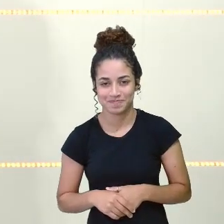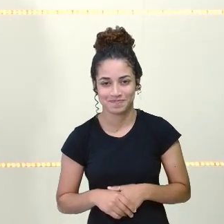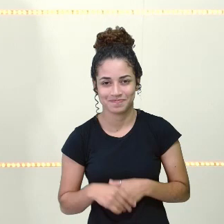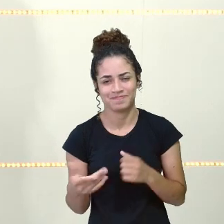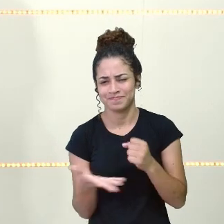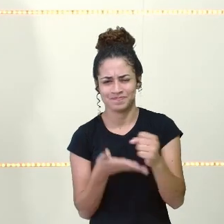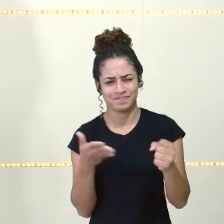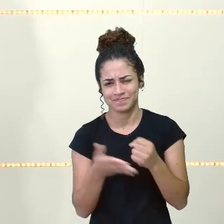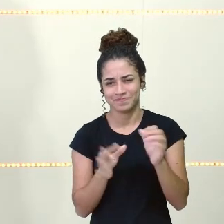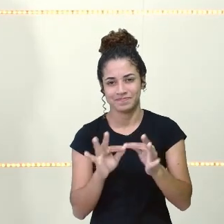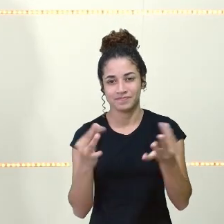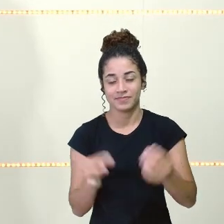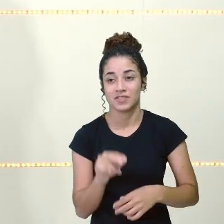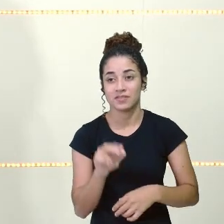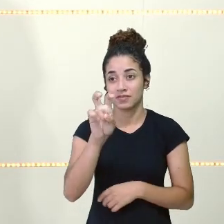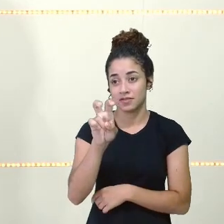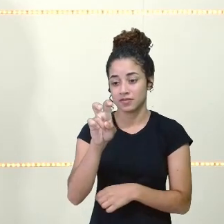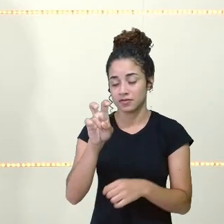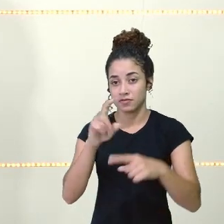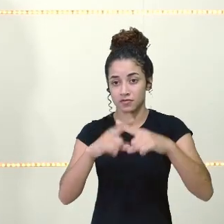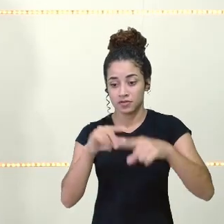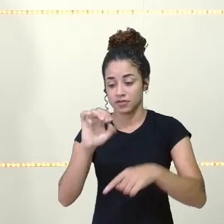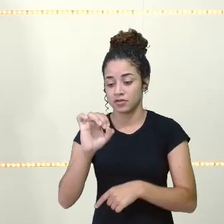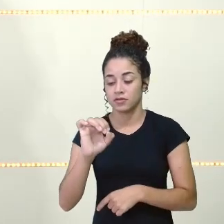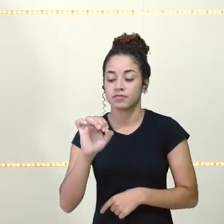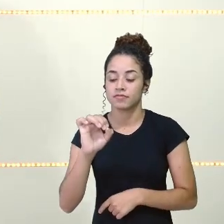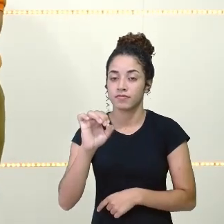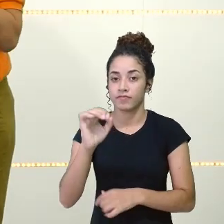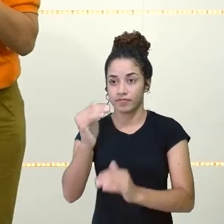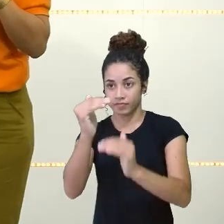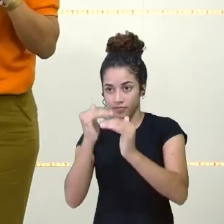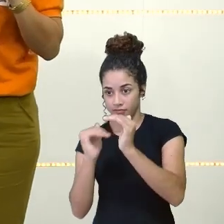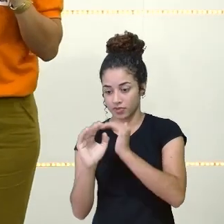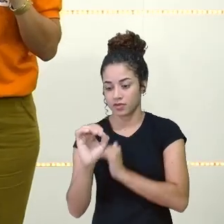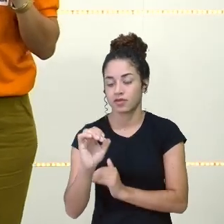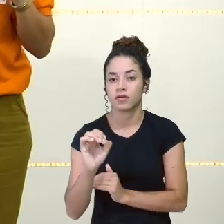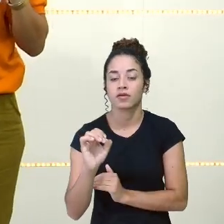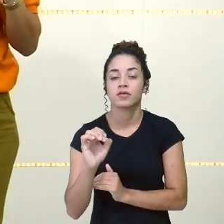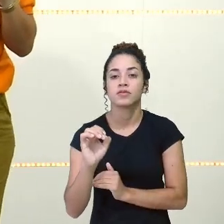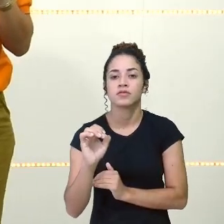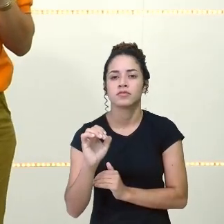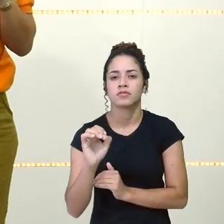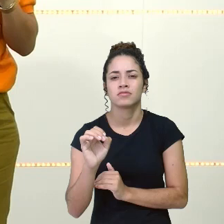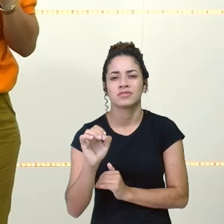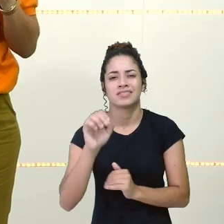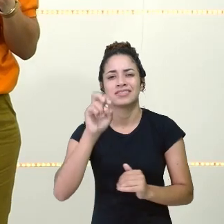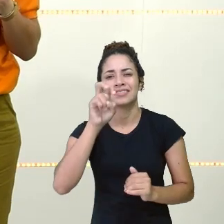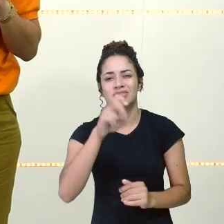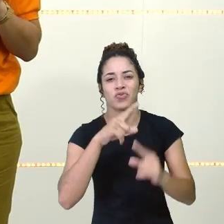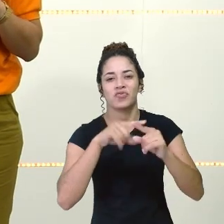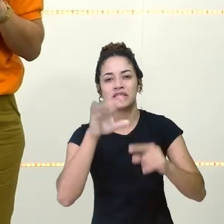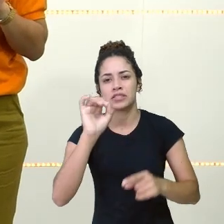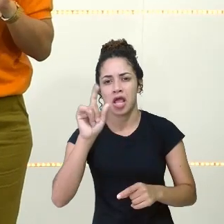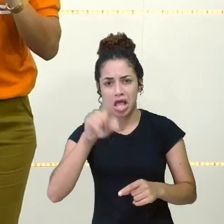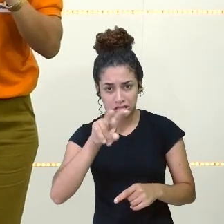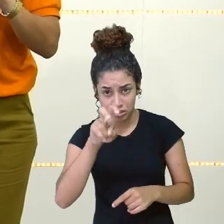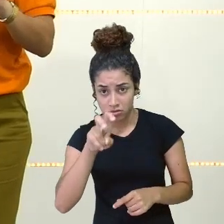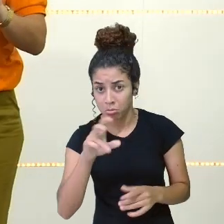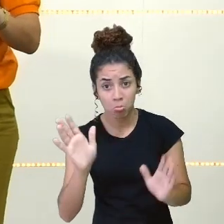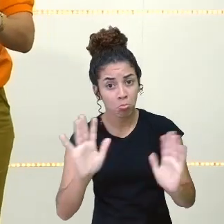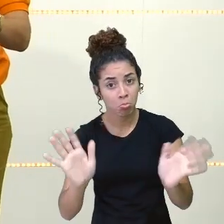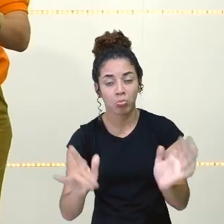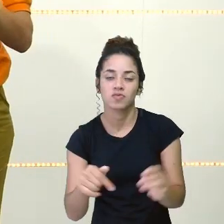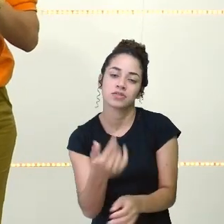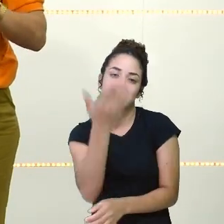básico. 5 vezes 0, 0. 5 vezes 0 não é 5, não? Não, não é quinto ano.